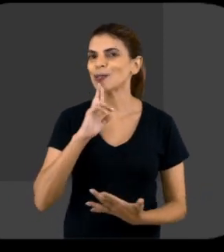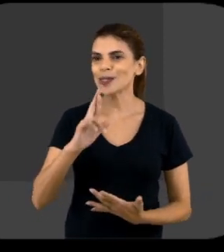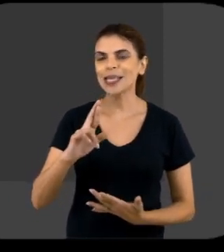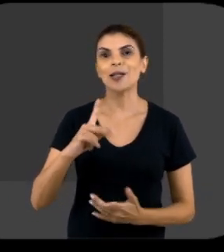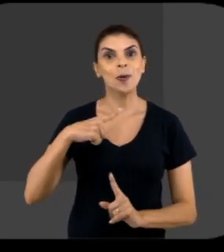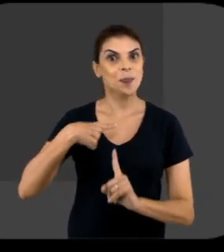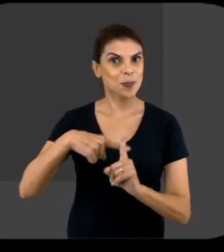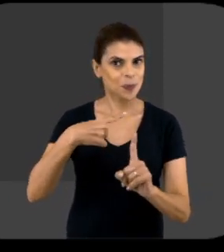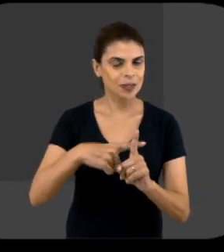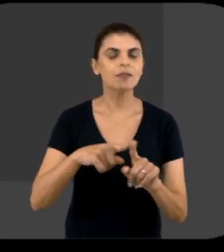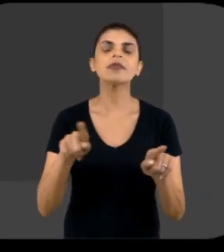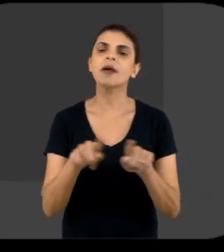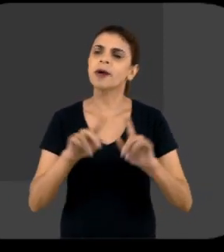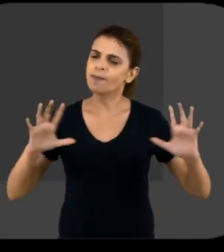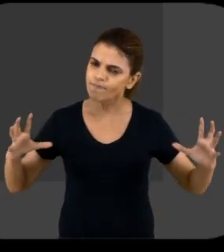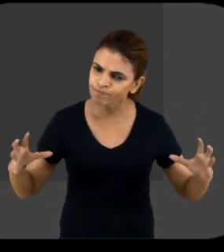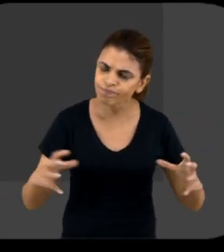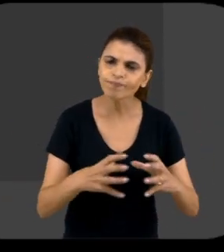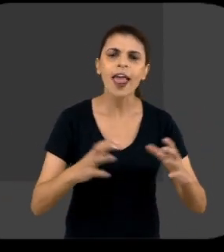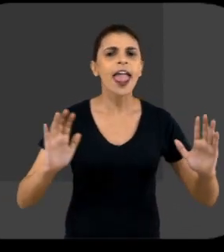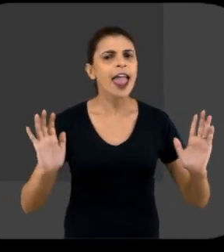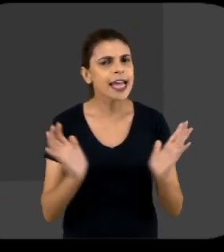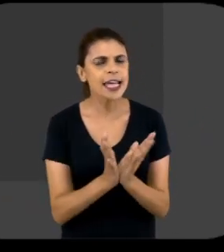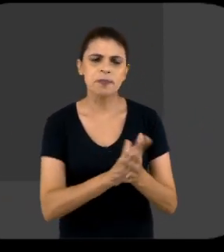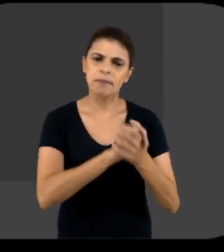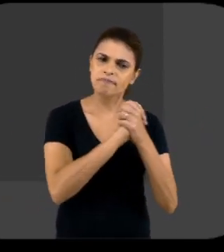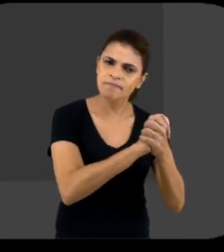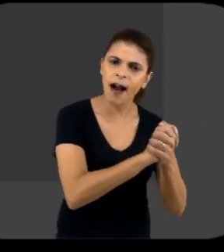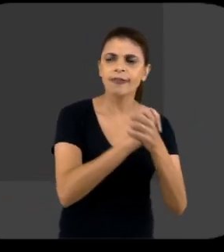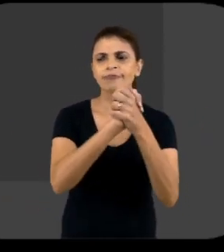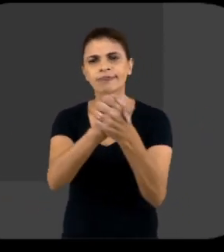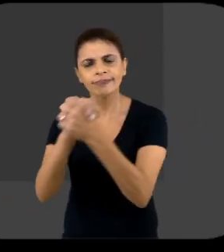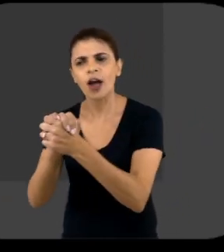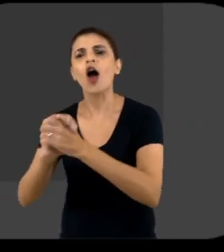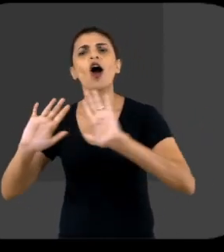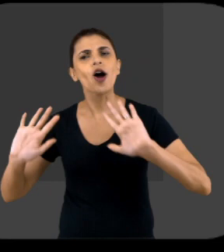fundamental. A gente precisa também, junto com a equipe,